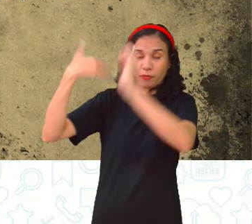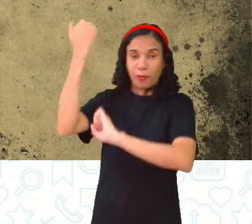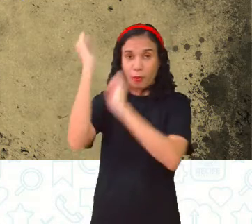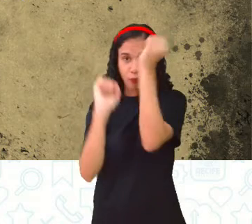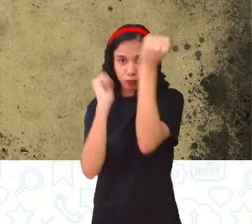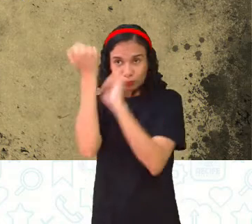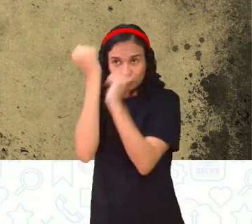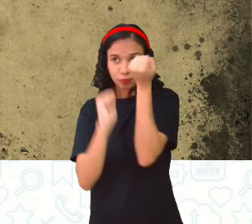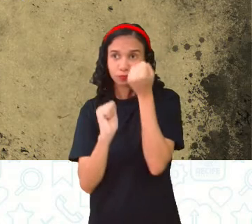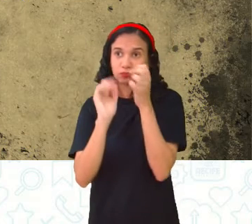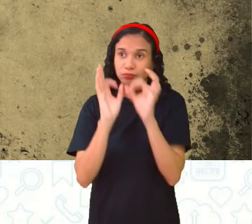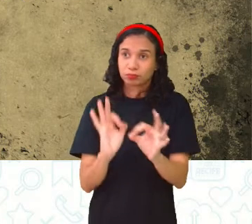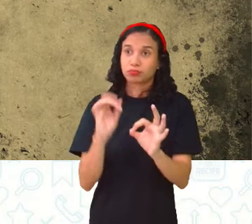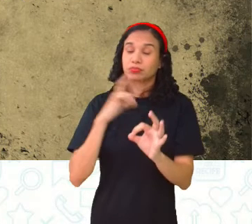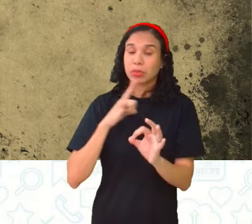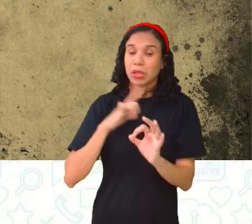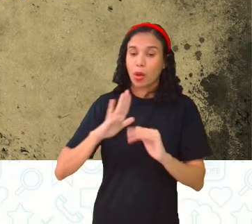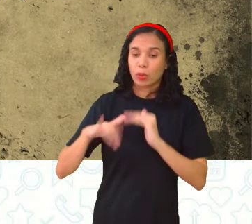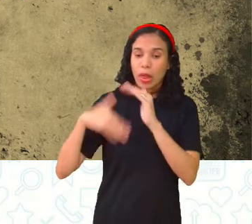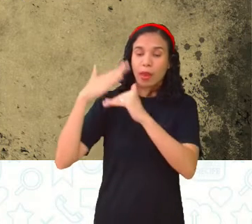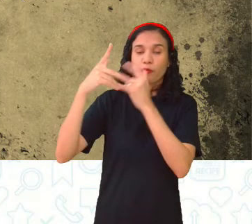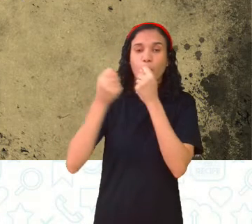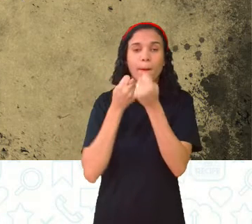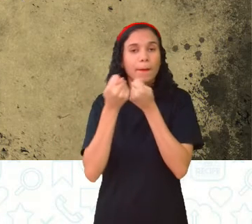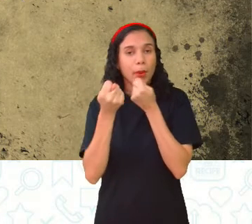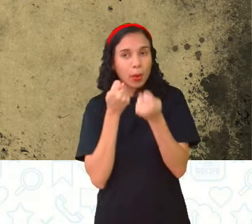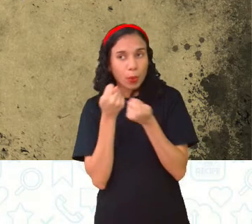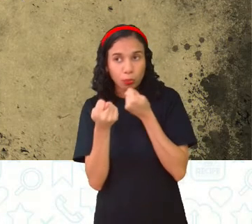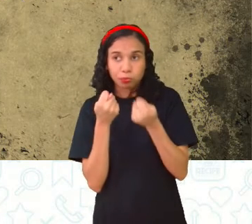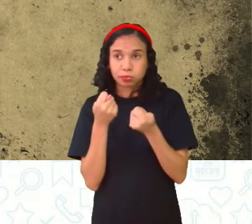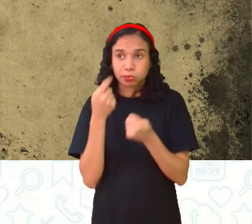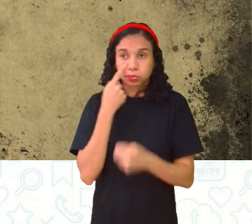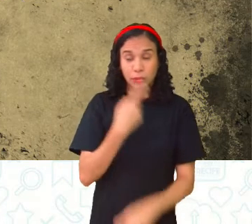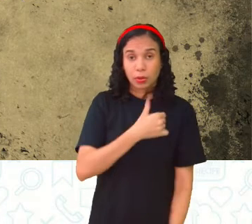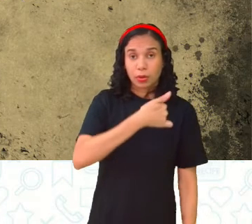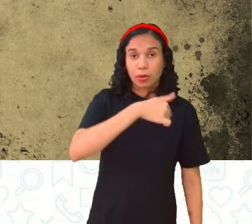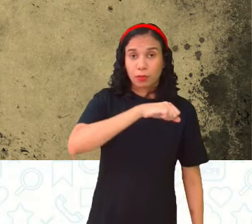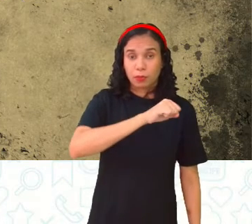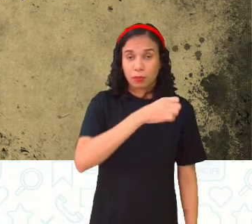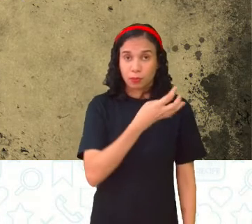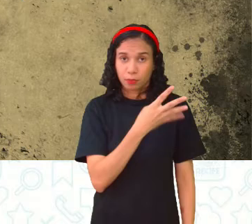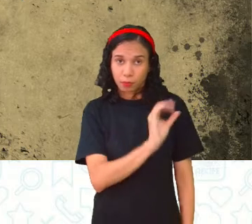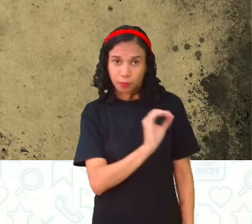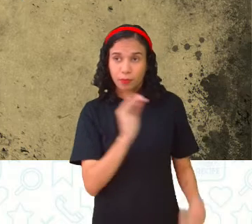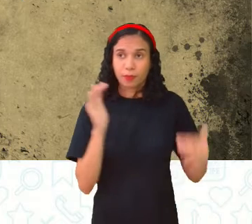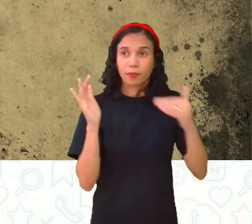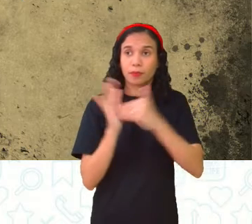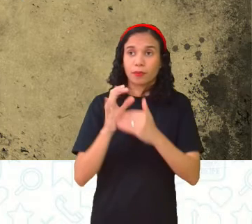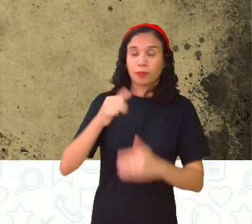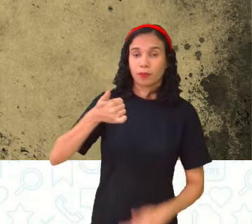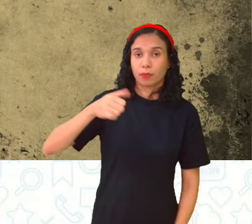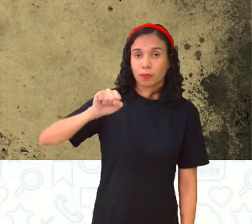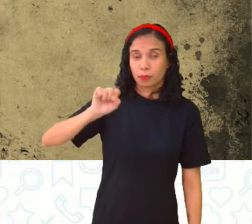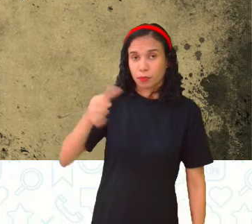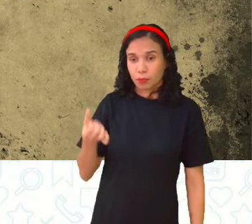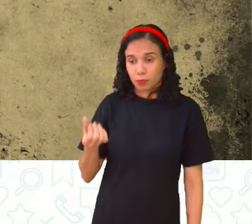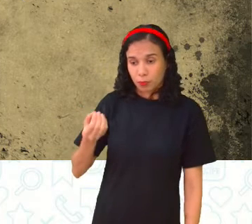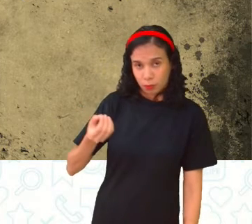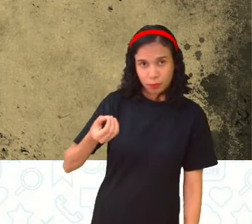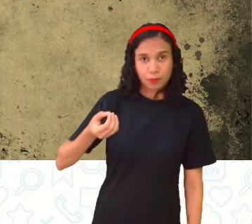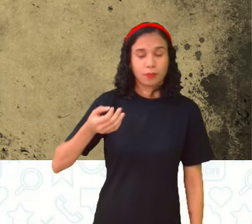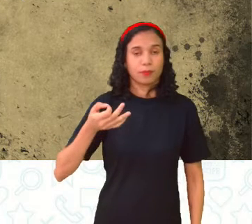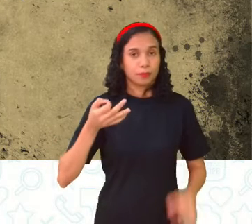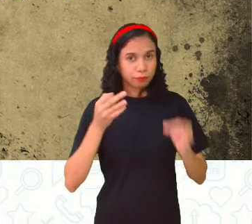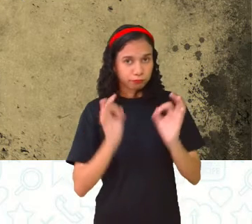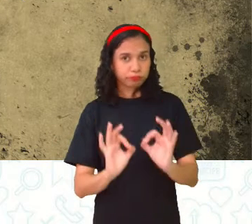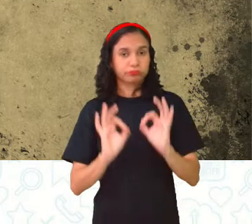industrial. Certo? Então, houve uma prosperidade econômica entre o período aí, ó, de 1840 a